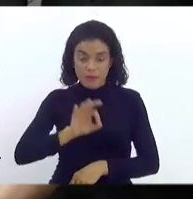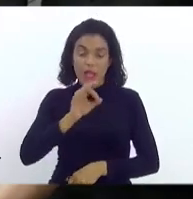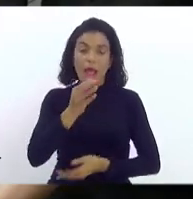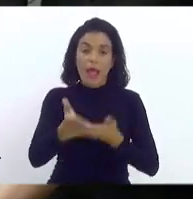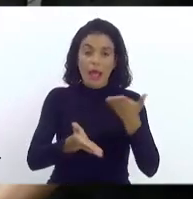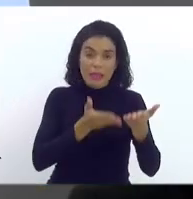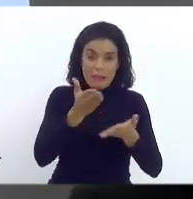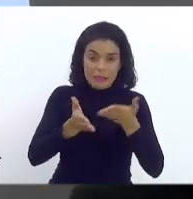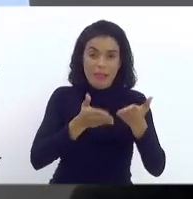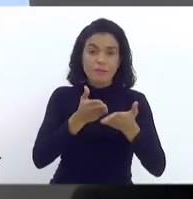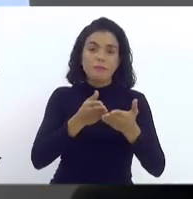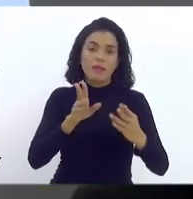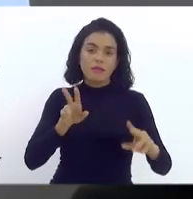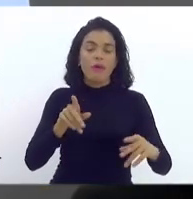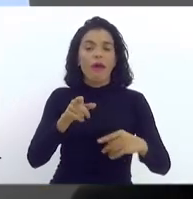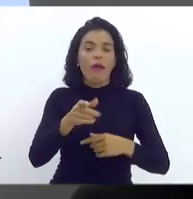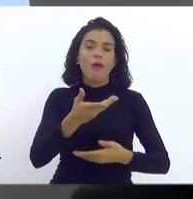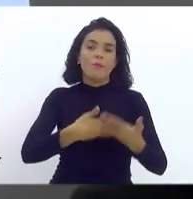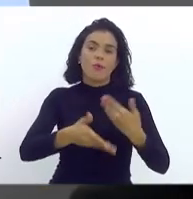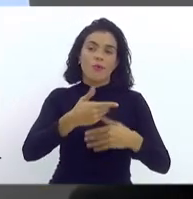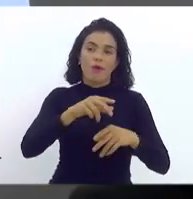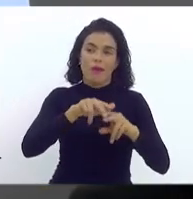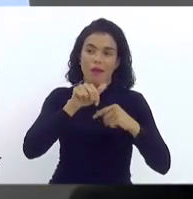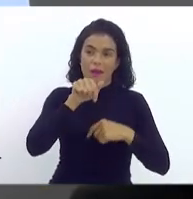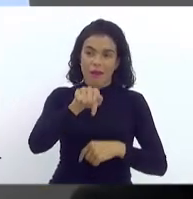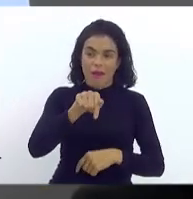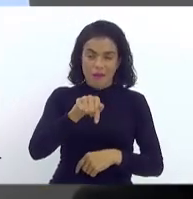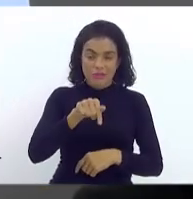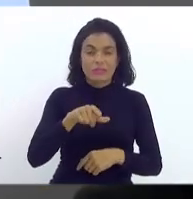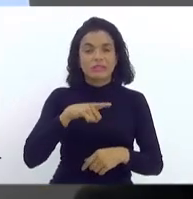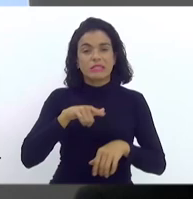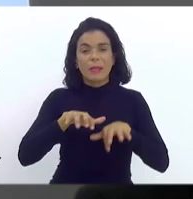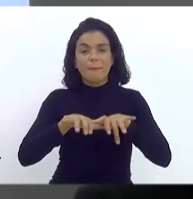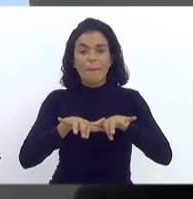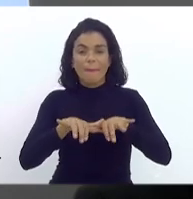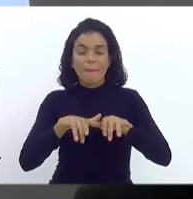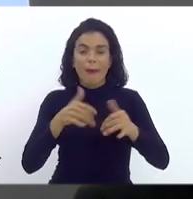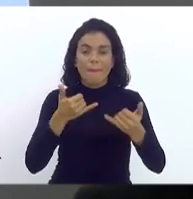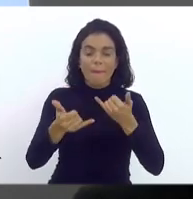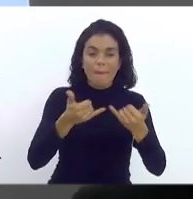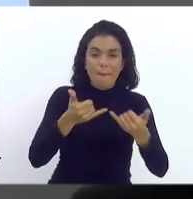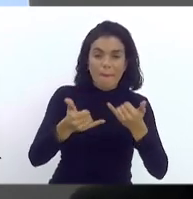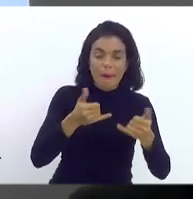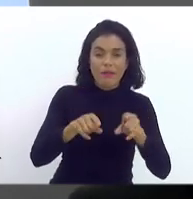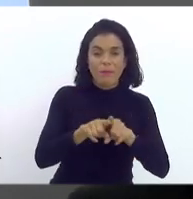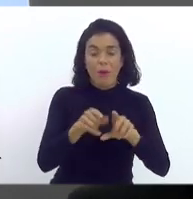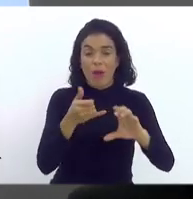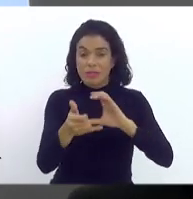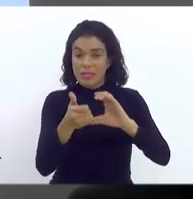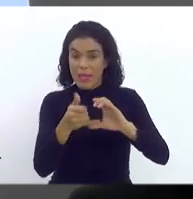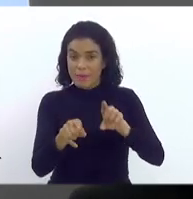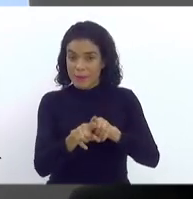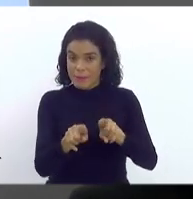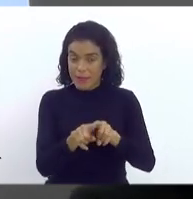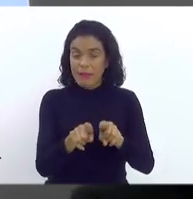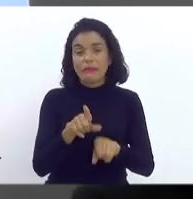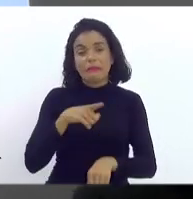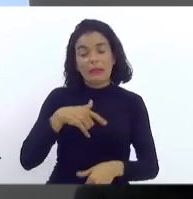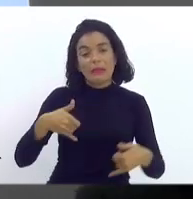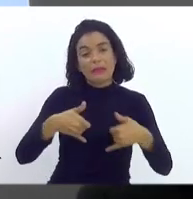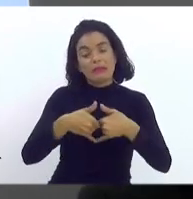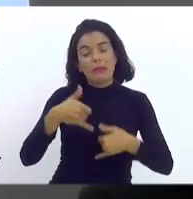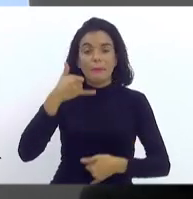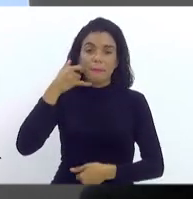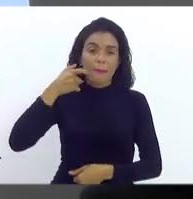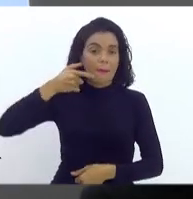atendimentos são feitos através desse canal. Temos chat, WhatsApp, redes sociais também, e um canal telefônico